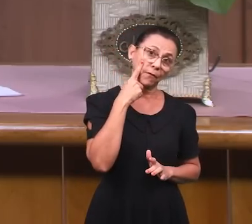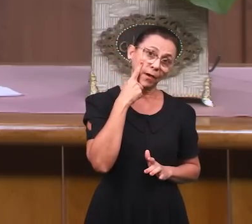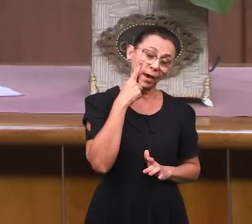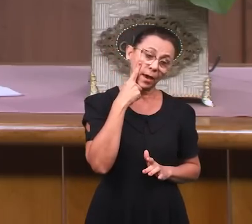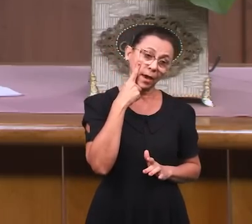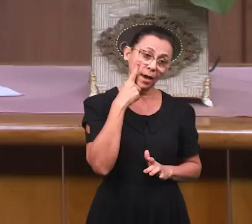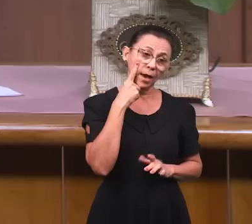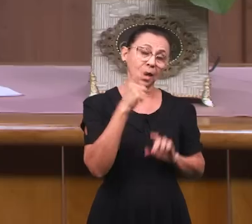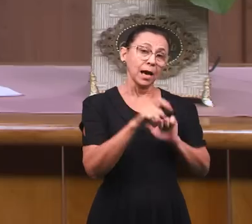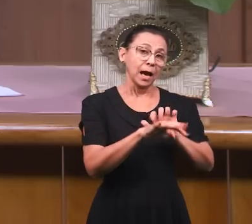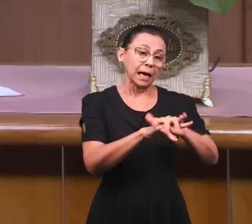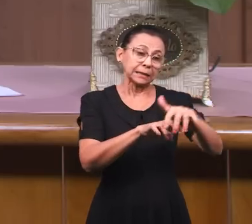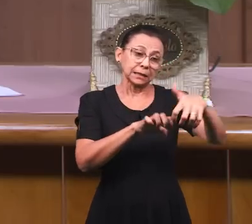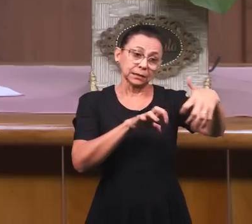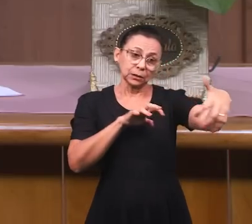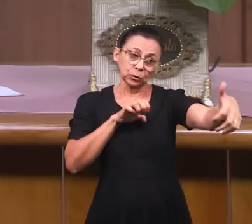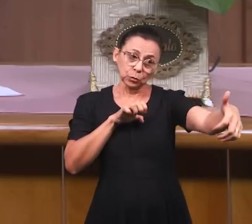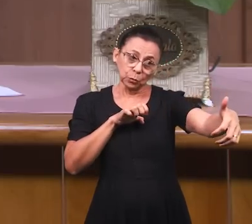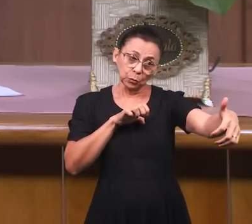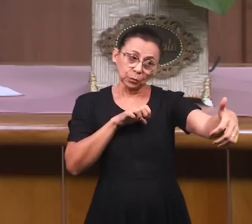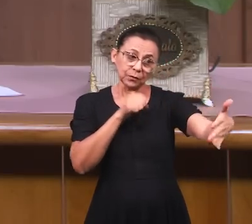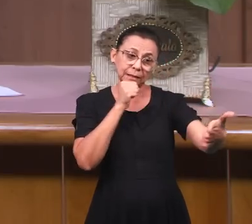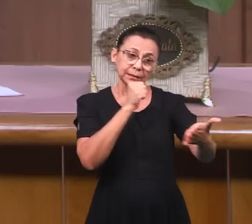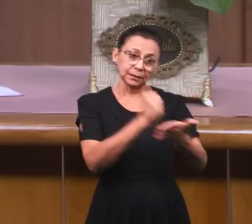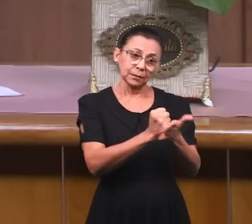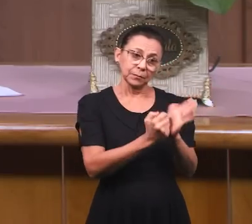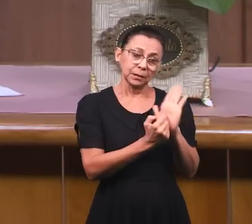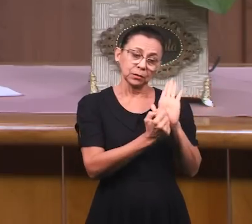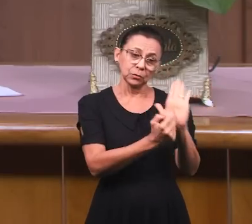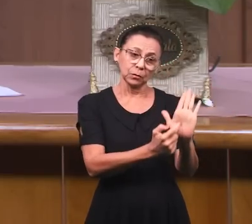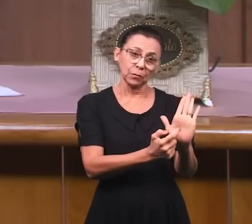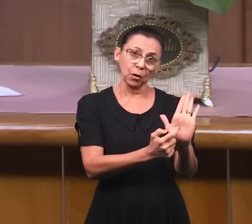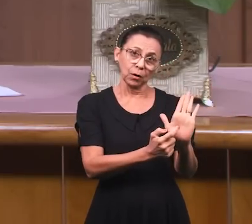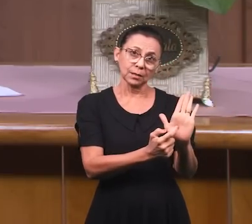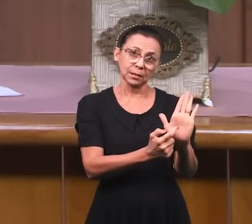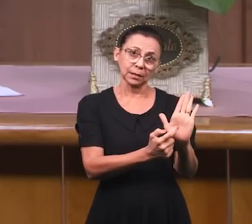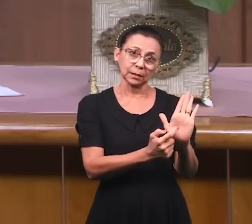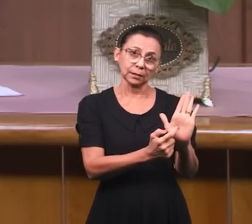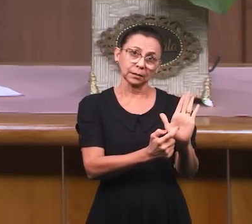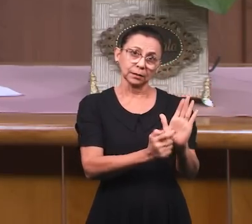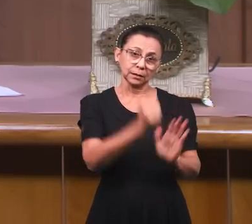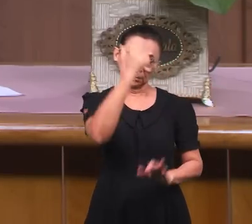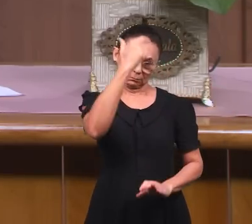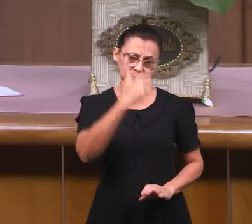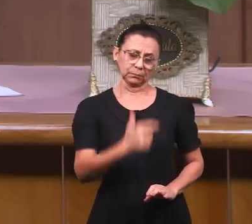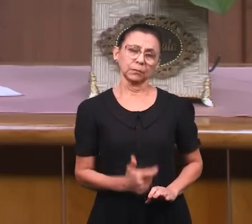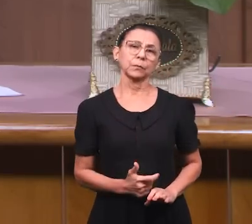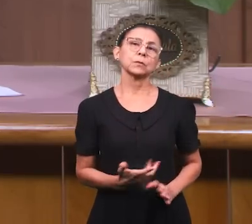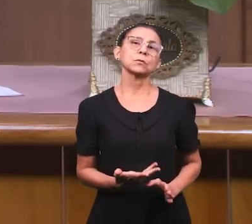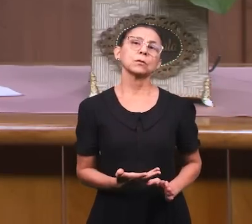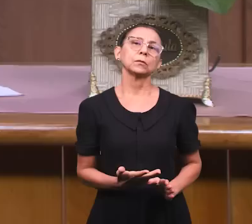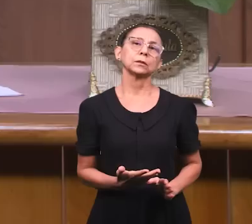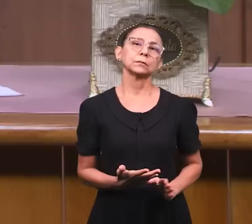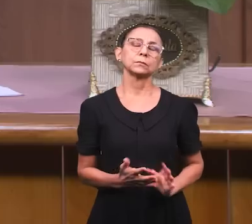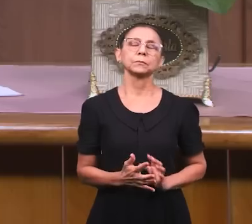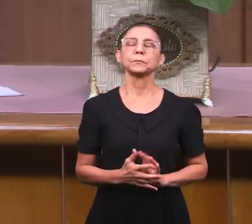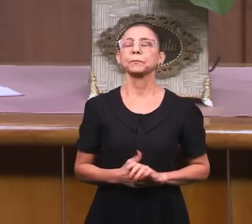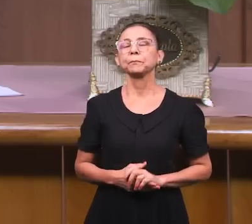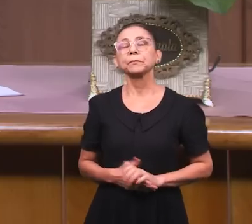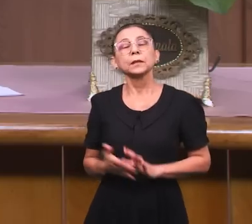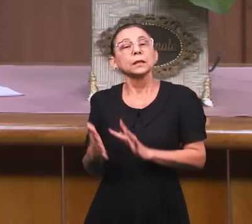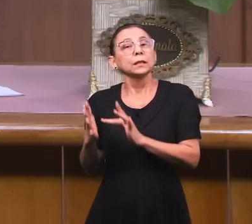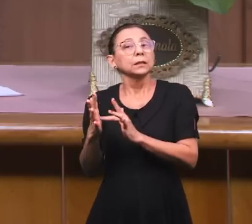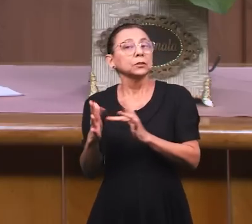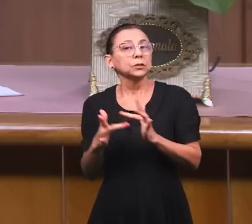vós cuidais ter nelas a vida eterna, e são elas que de mim testificam. E aquele homem não tinha esse entendimento.